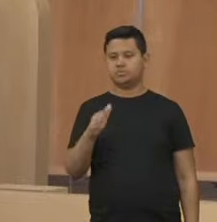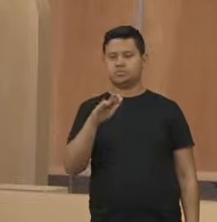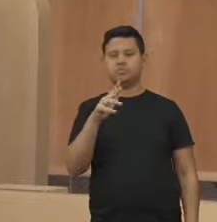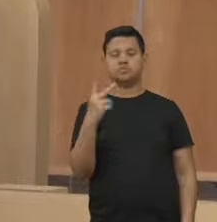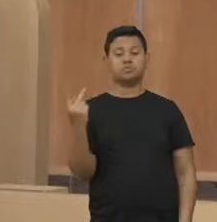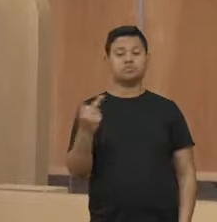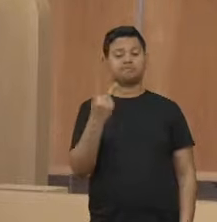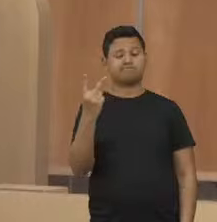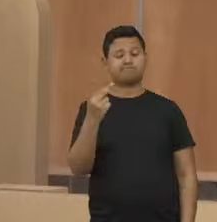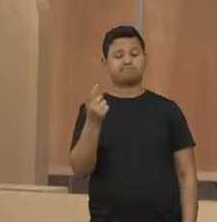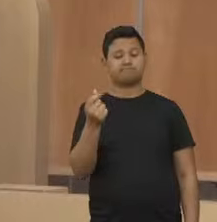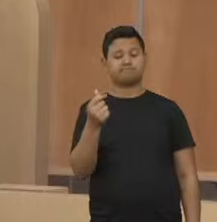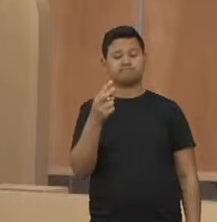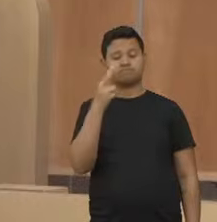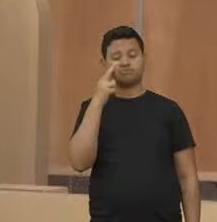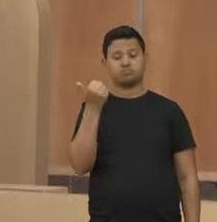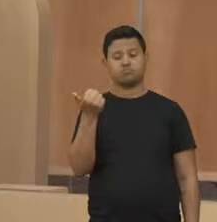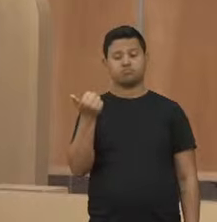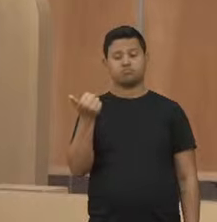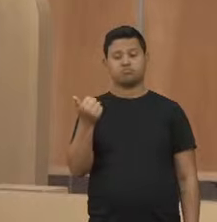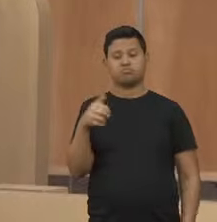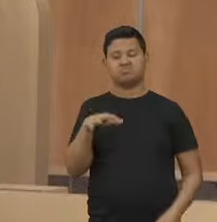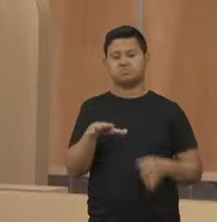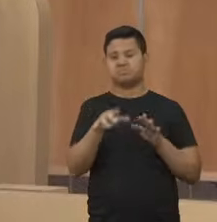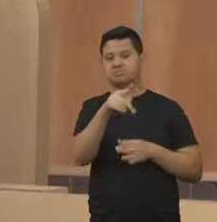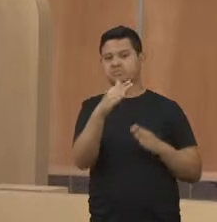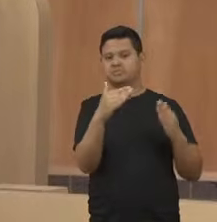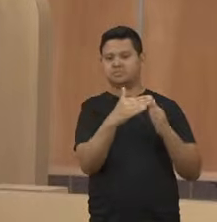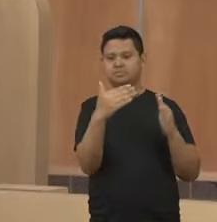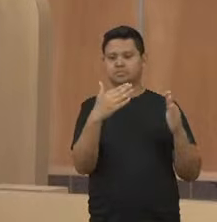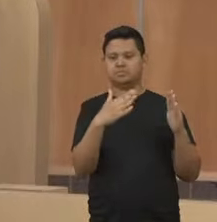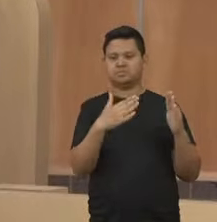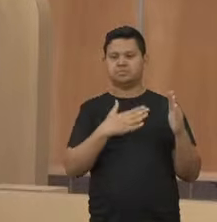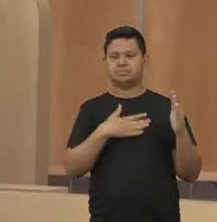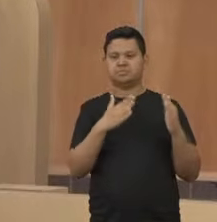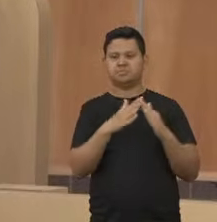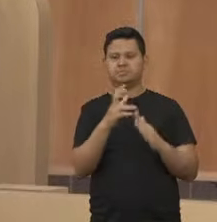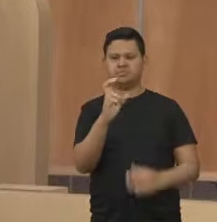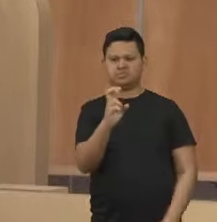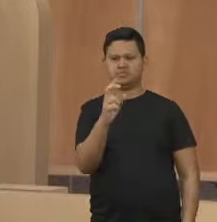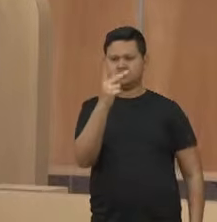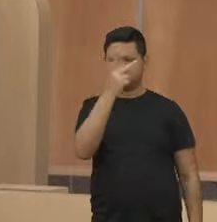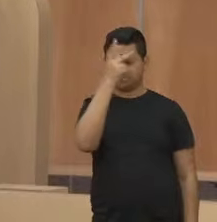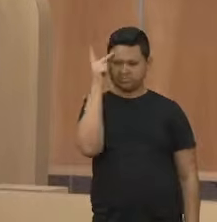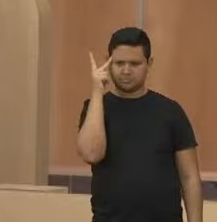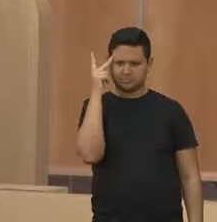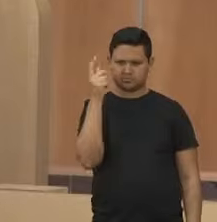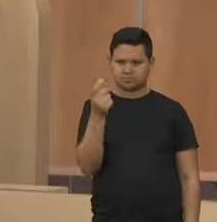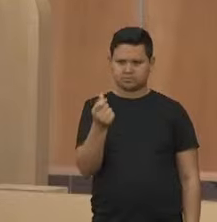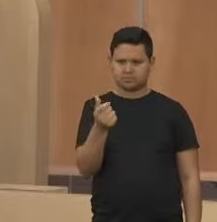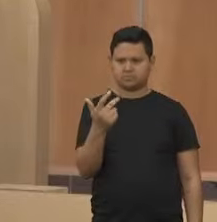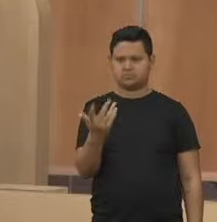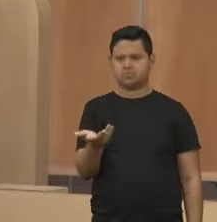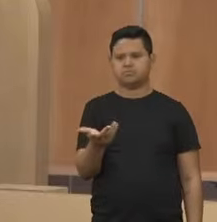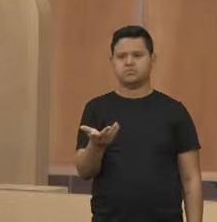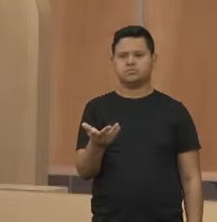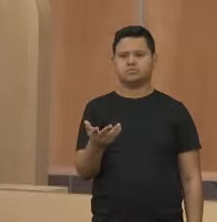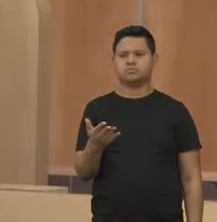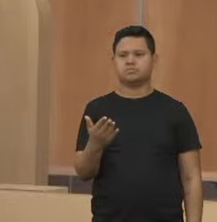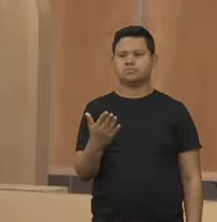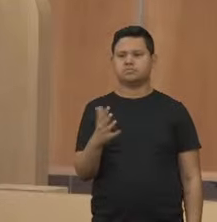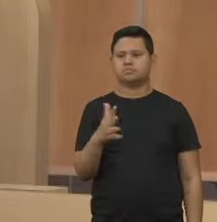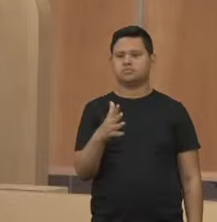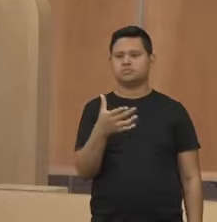valor que, se você mora numa casa com 5 pessoas, está chegando